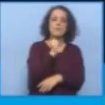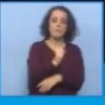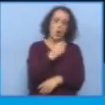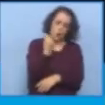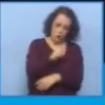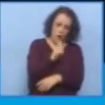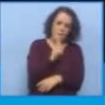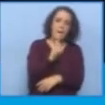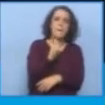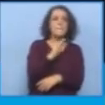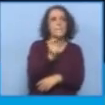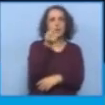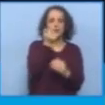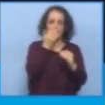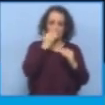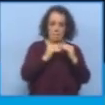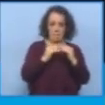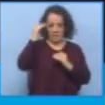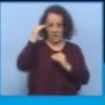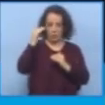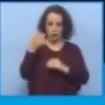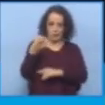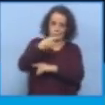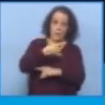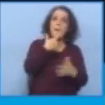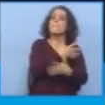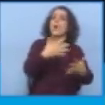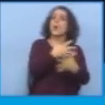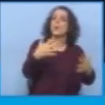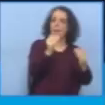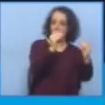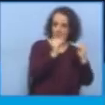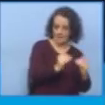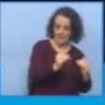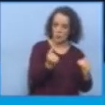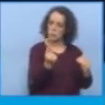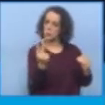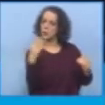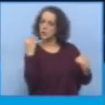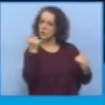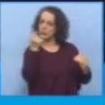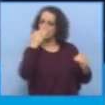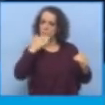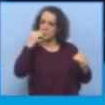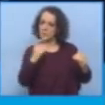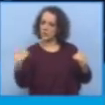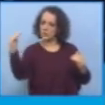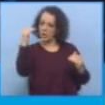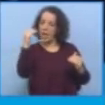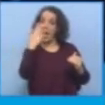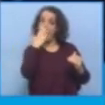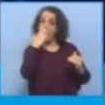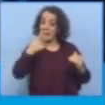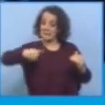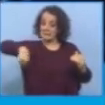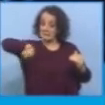mas um bocadinho já mais velhos que os outros, que a maioria, e que formava uma espécie de uma rede que essa